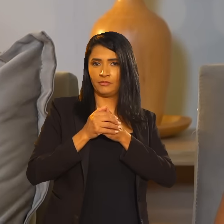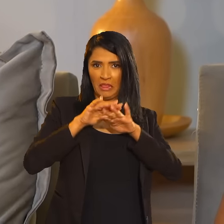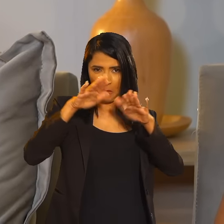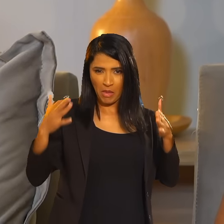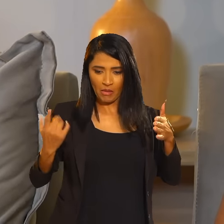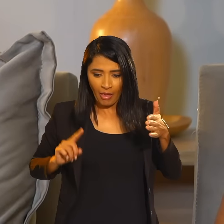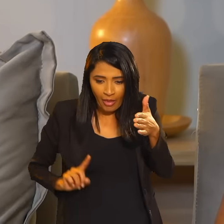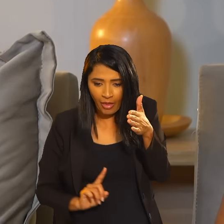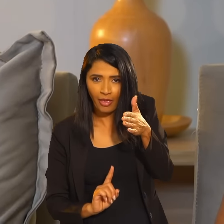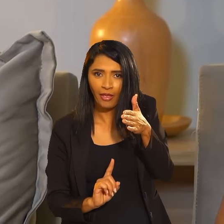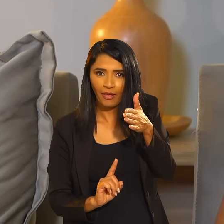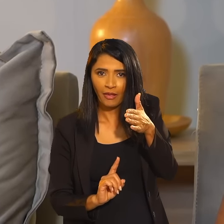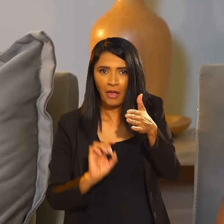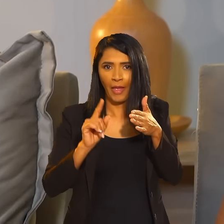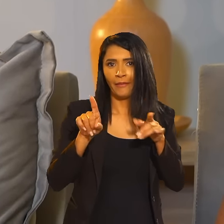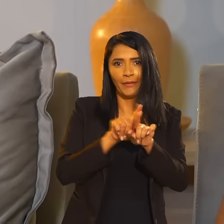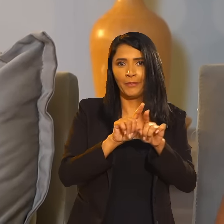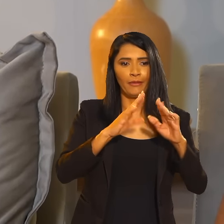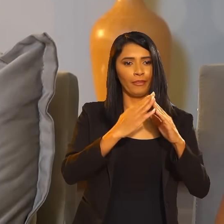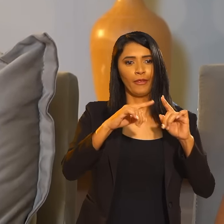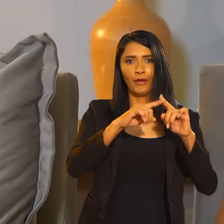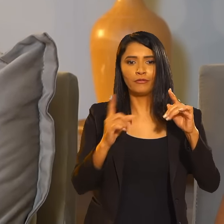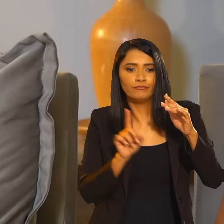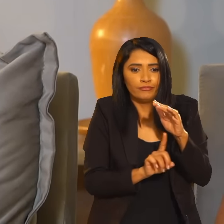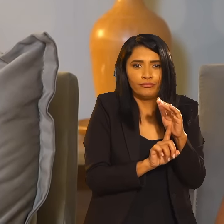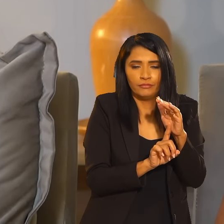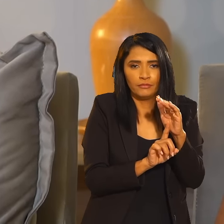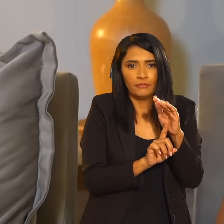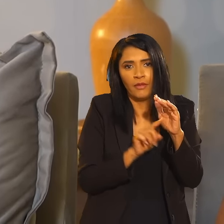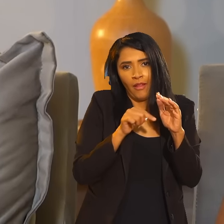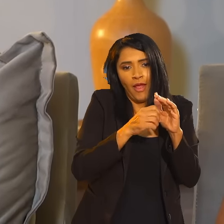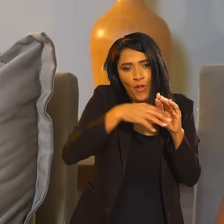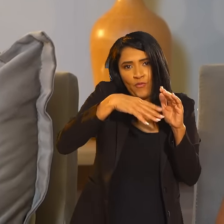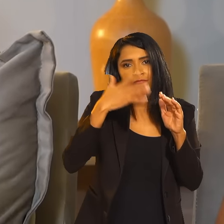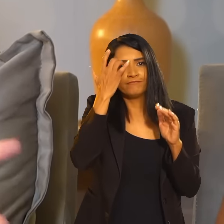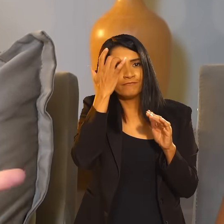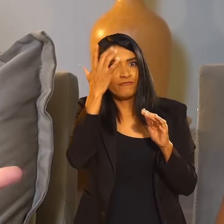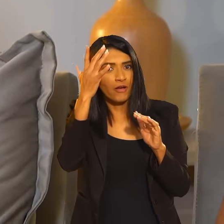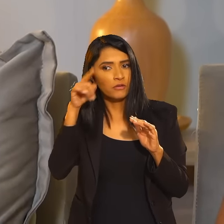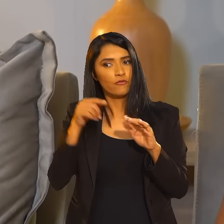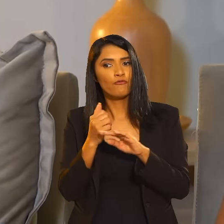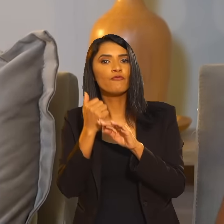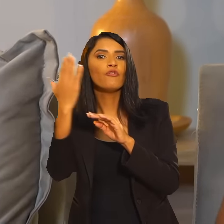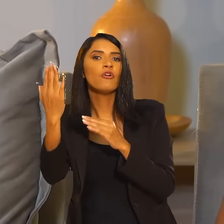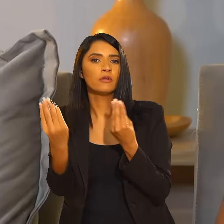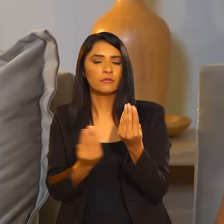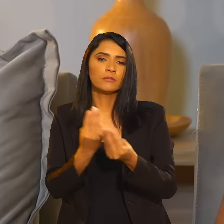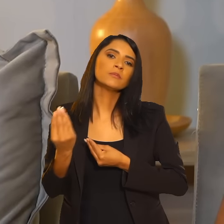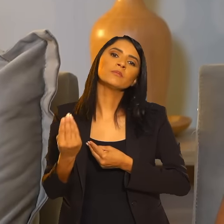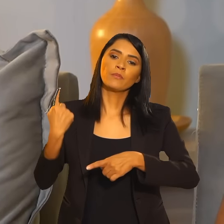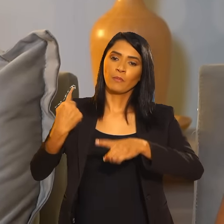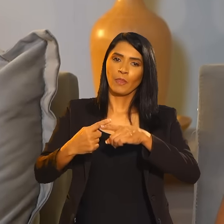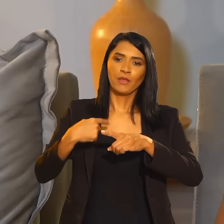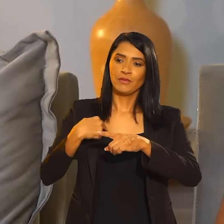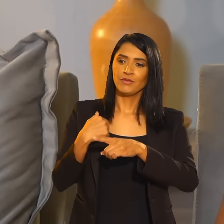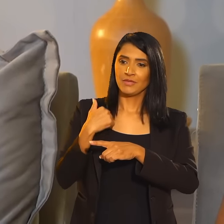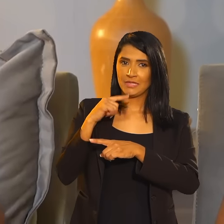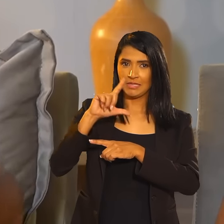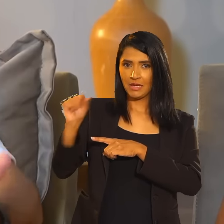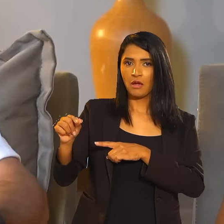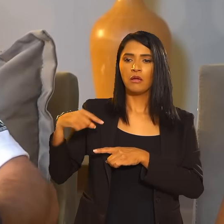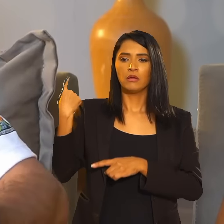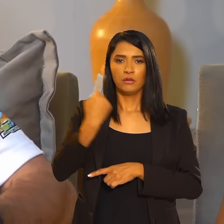escondido. Aliás, não é para a gente ficar dentro da igreja, escondido. Ser luz lá dentro da igreja é fácil, eu quero ver lá fora. Porque quando a gente sai